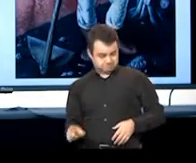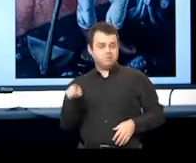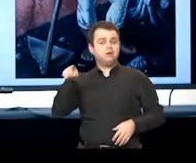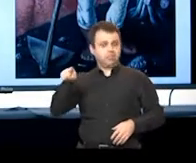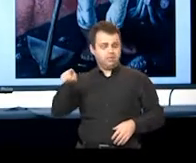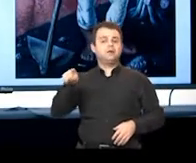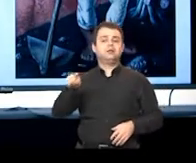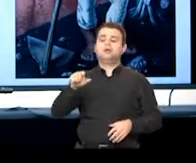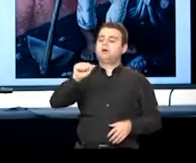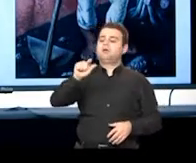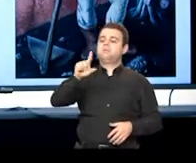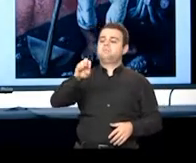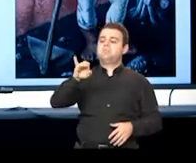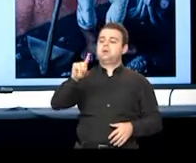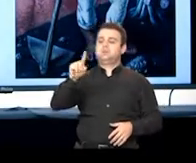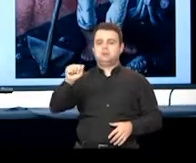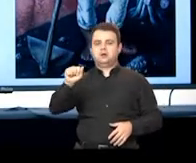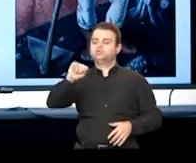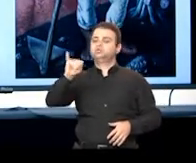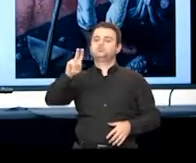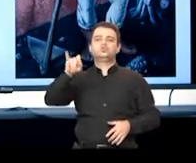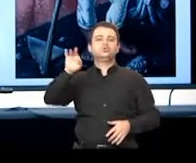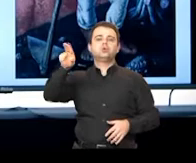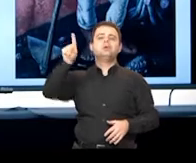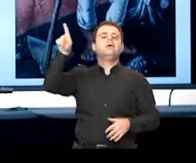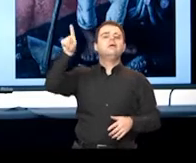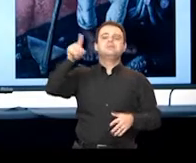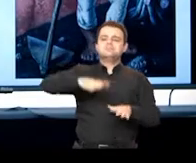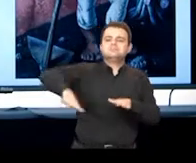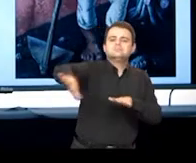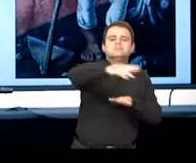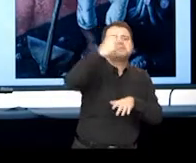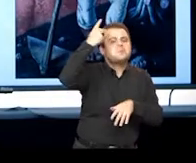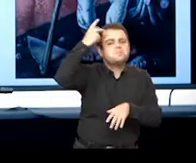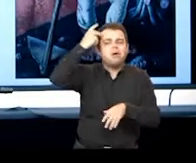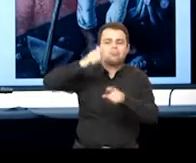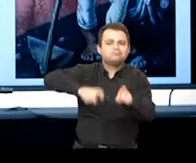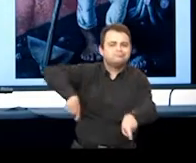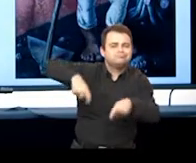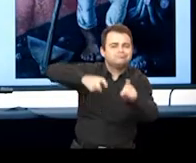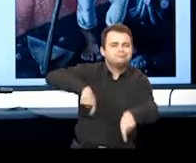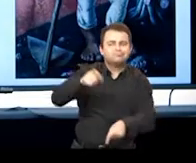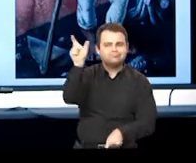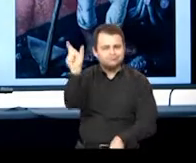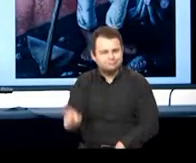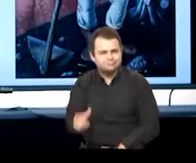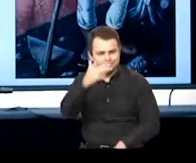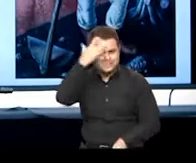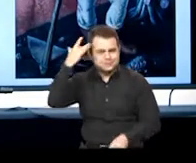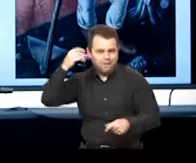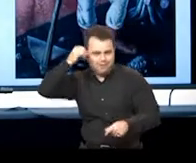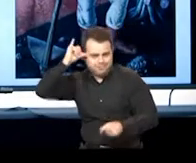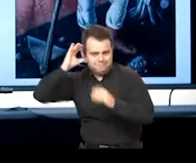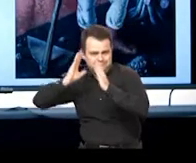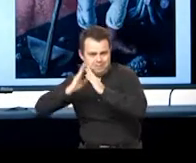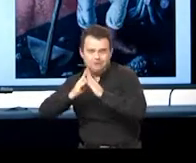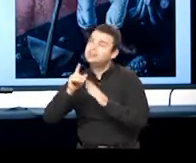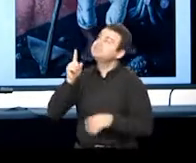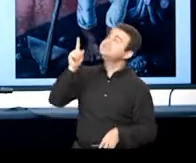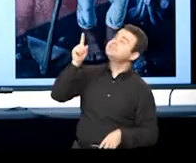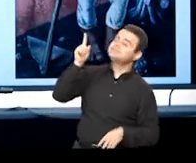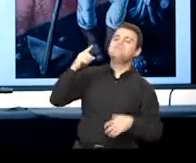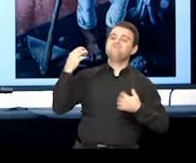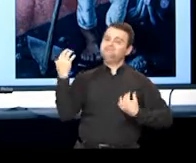é um dos artistas que representou muito bem o interior de São Paulo, a figura do caipira. Então nós temos um